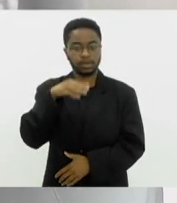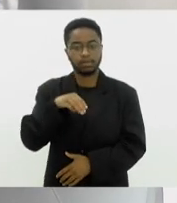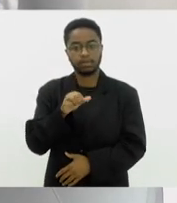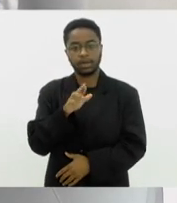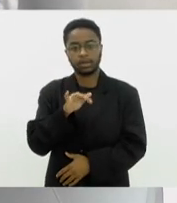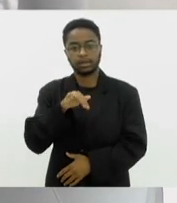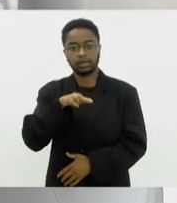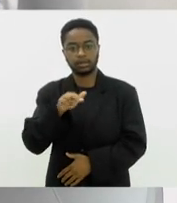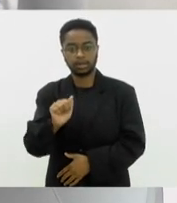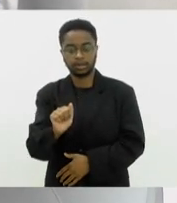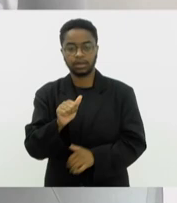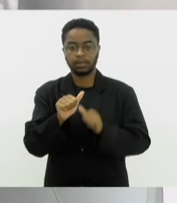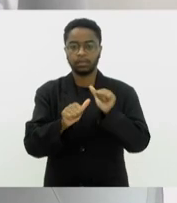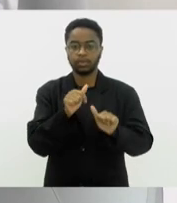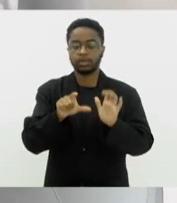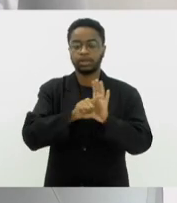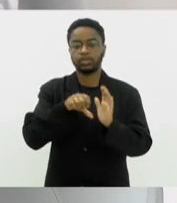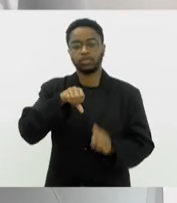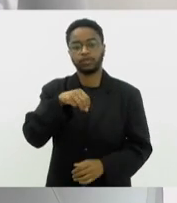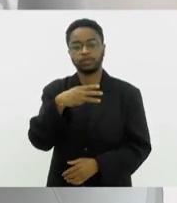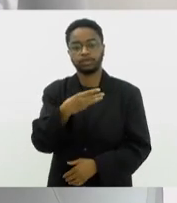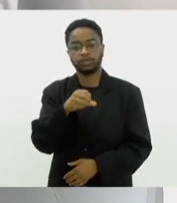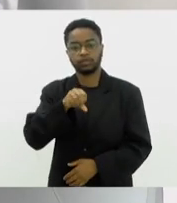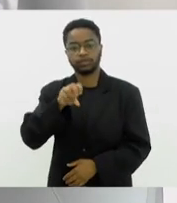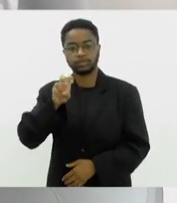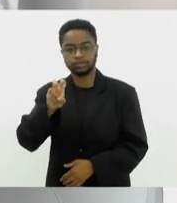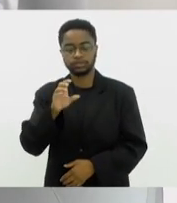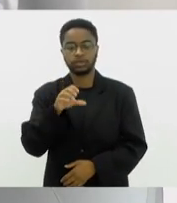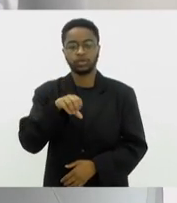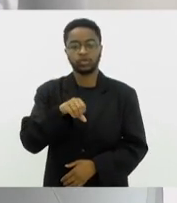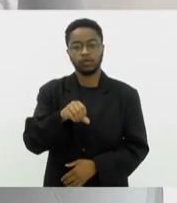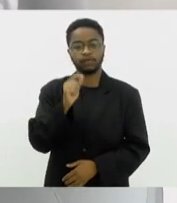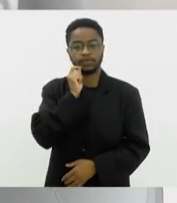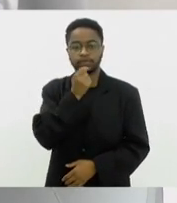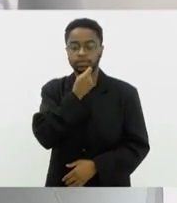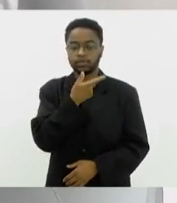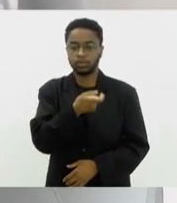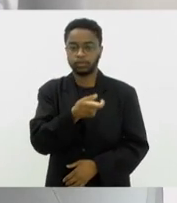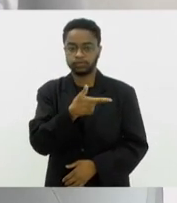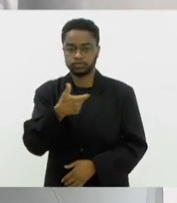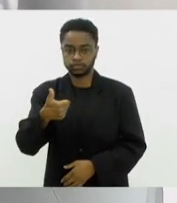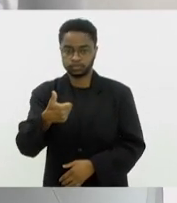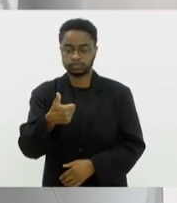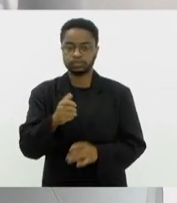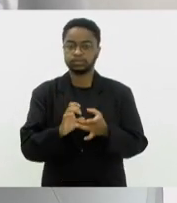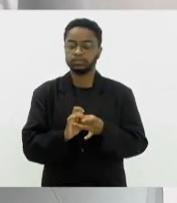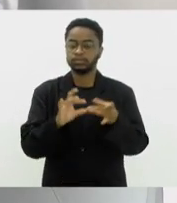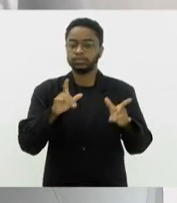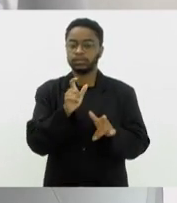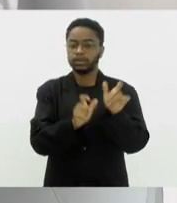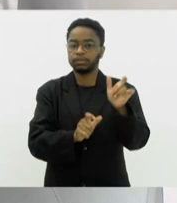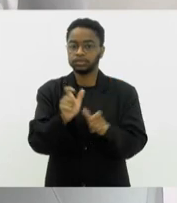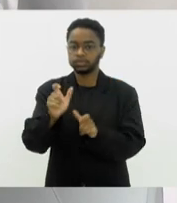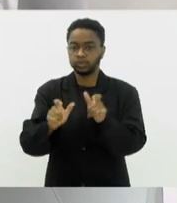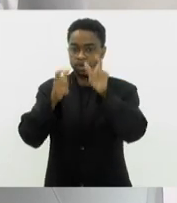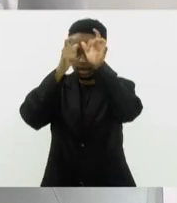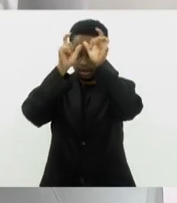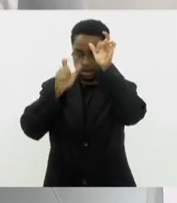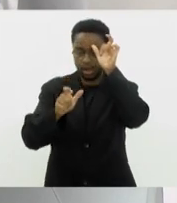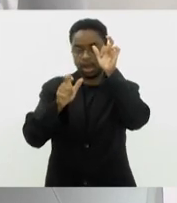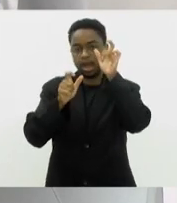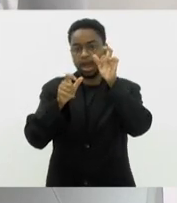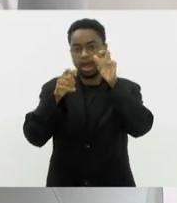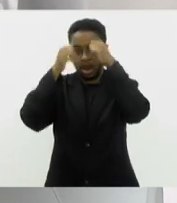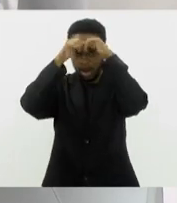Marina do MST, que altera a lei 9.395 de 9 de setembro de 21, para permitir à pessoa com transtorno do espectro